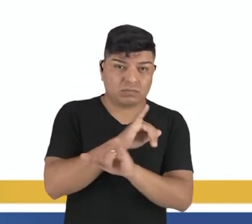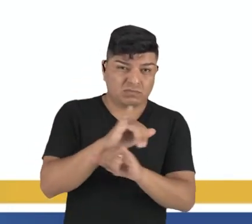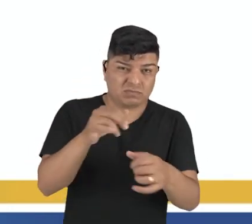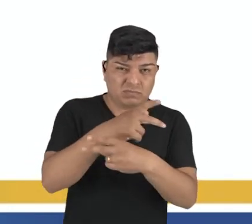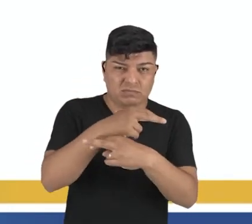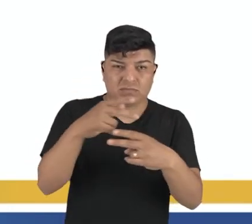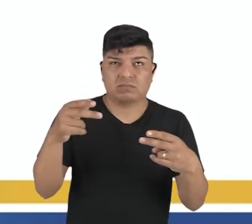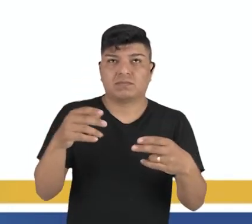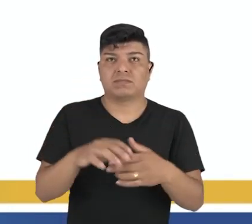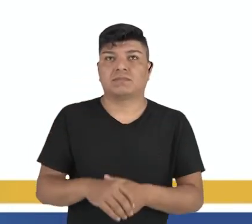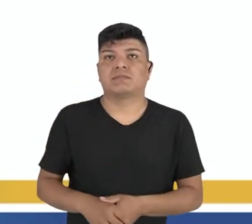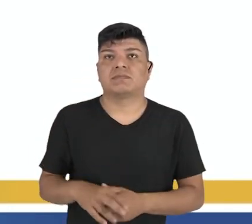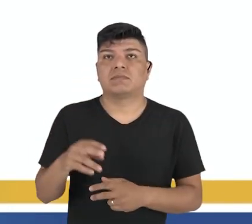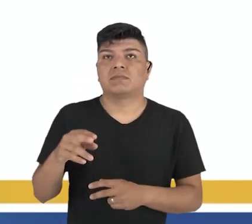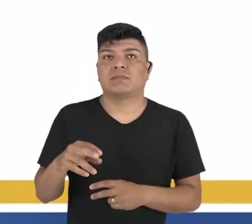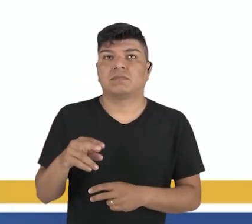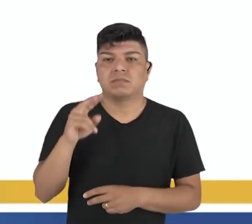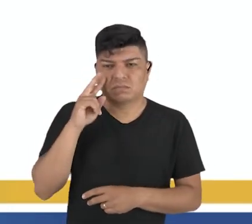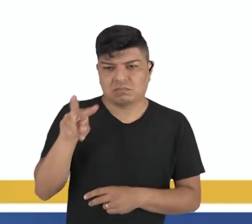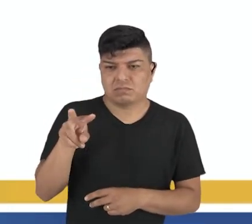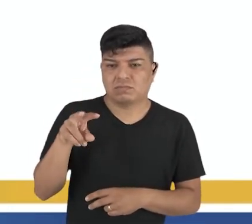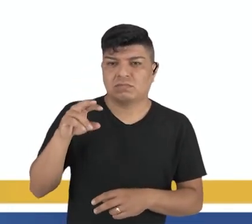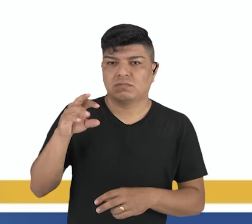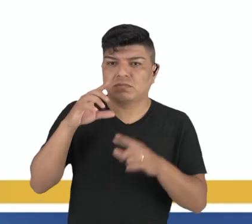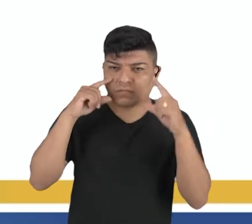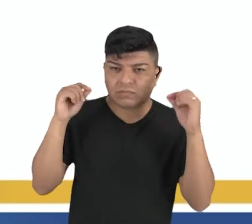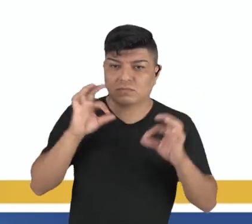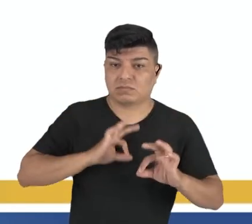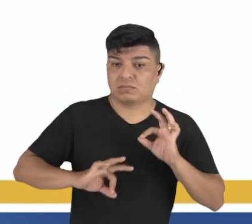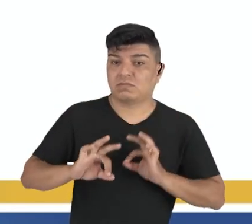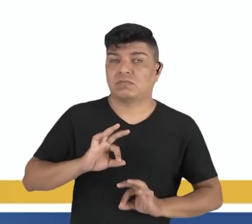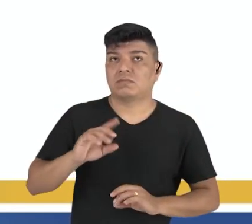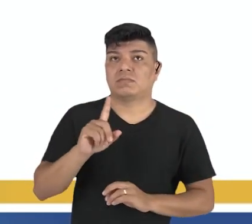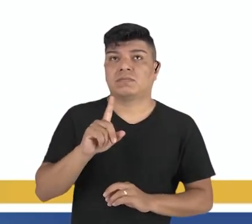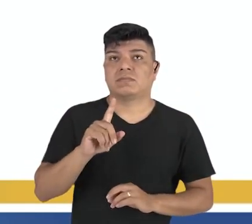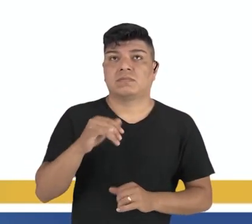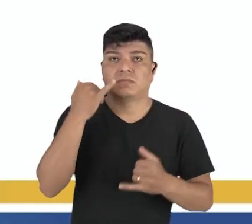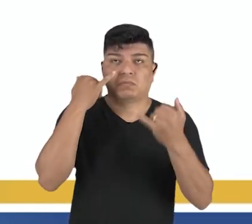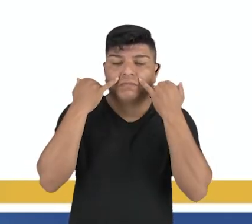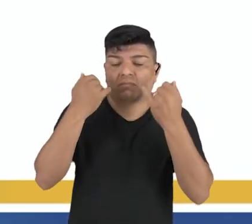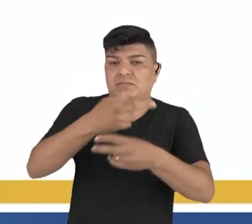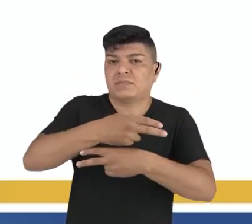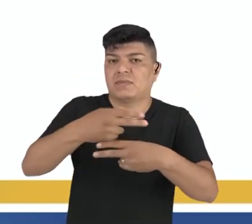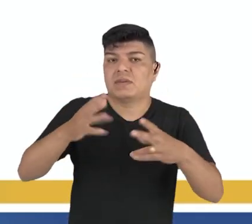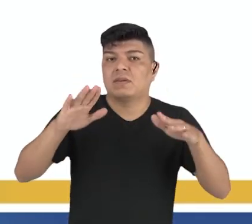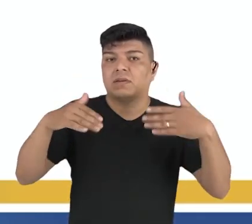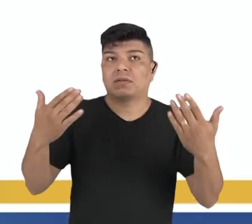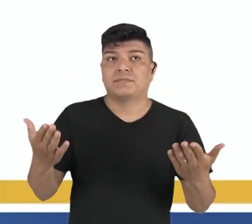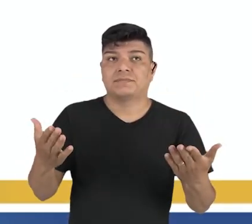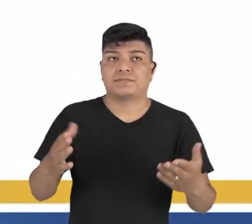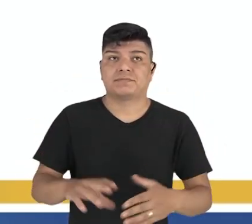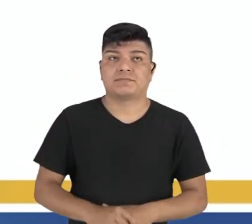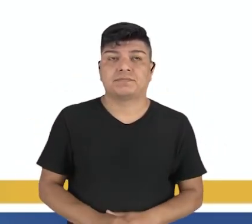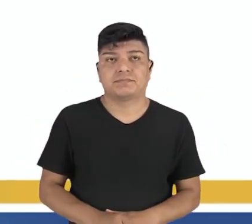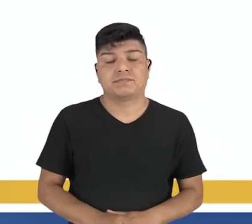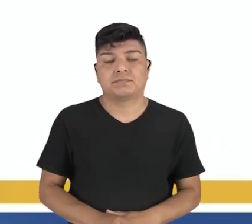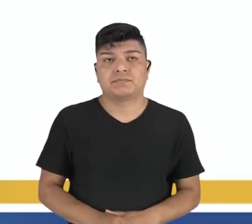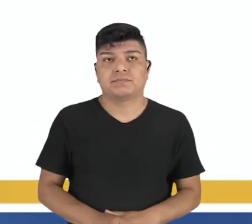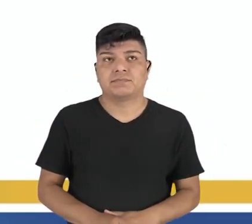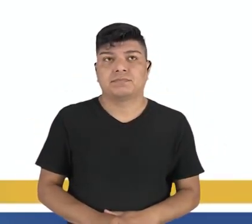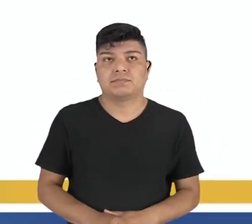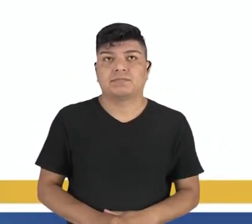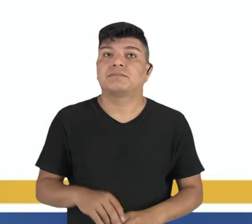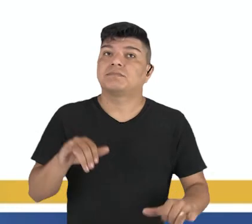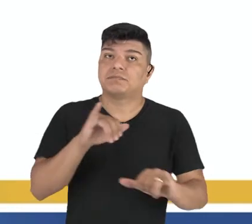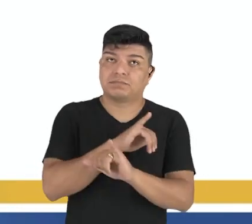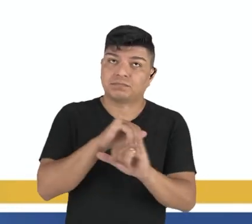anunciando um produto? Olha a onça? Não, né? Informar sobre algo? Qual dessas alternativas? Informar